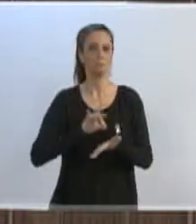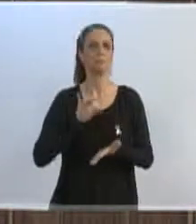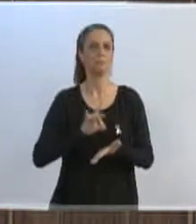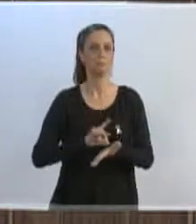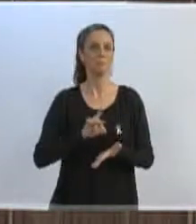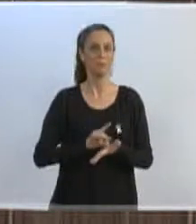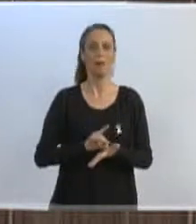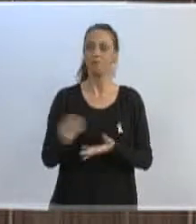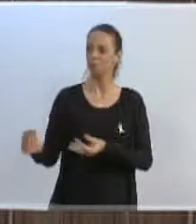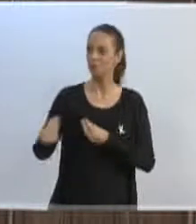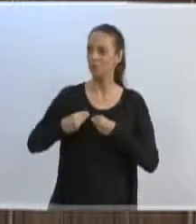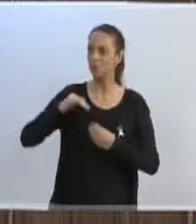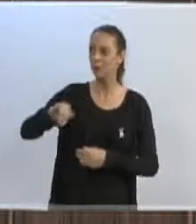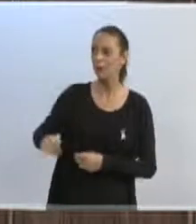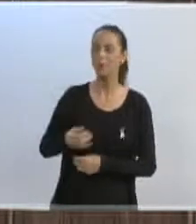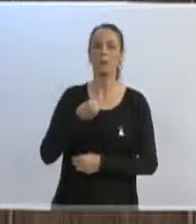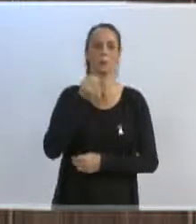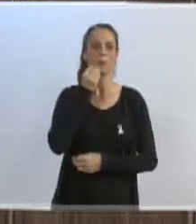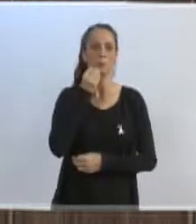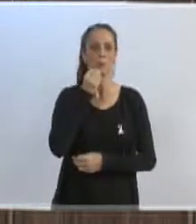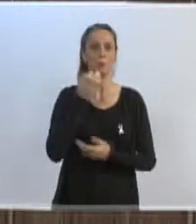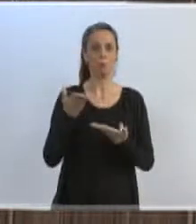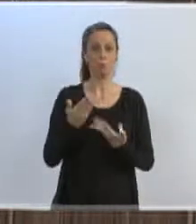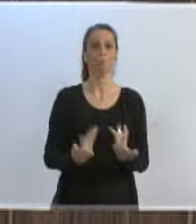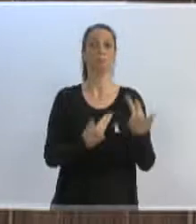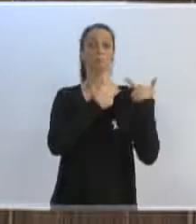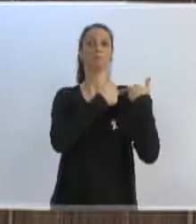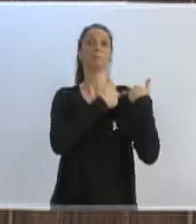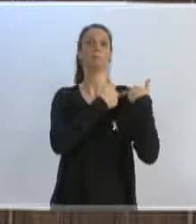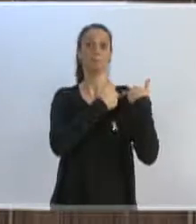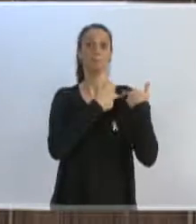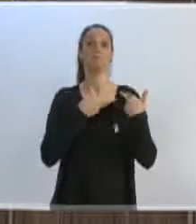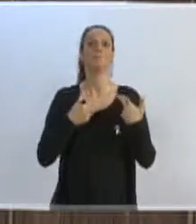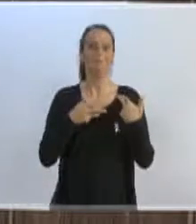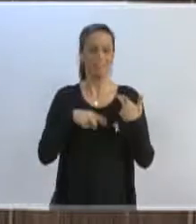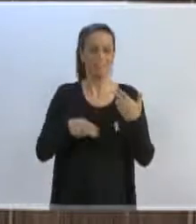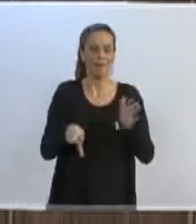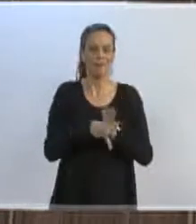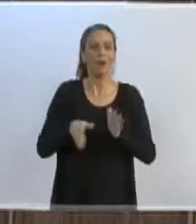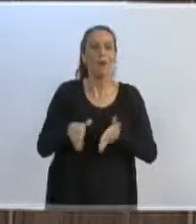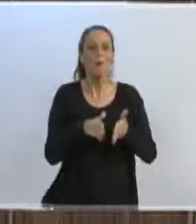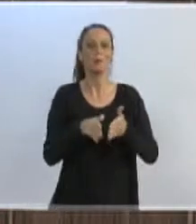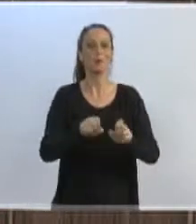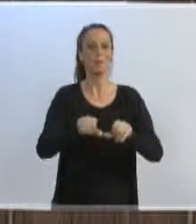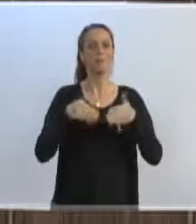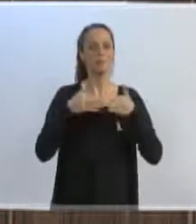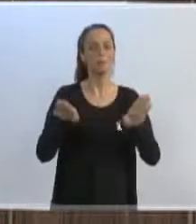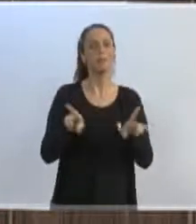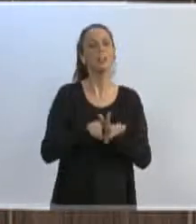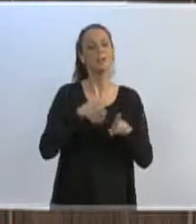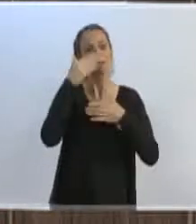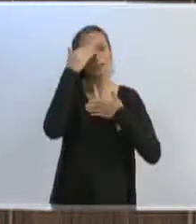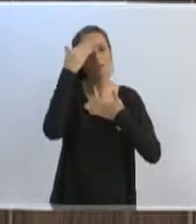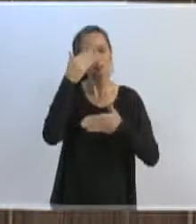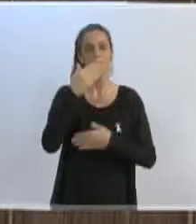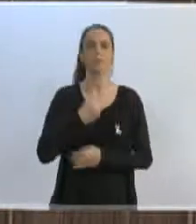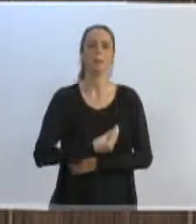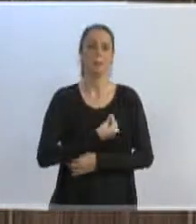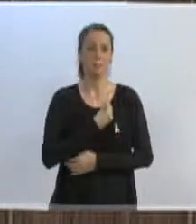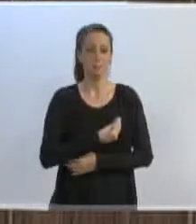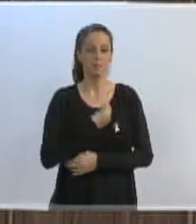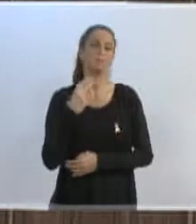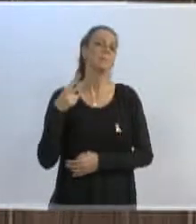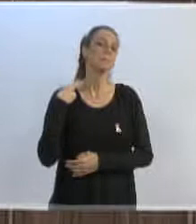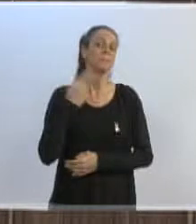de me dar a oportunidade de presidir uma audiência pública pela primeira vez. Agradecer também a presença do nobre